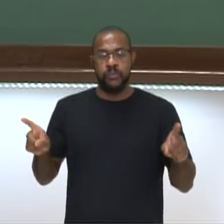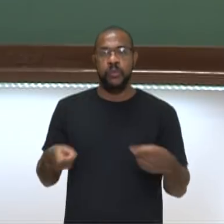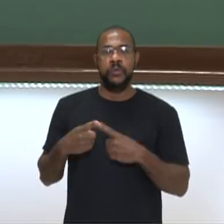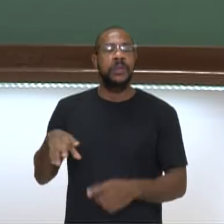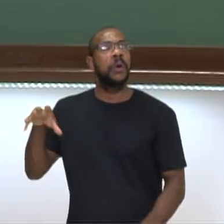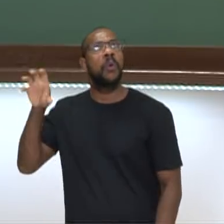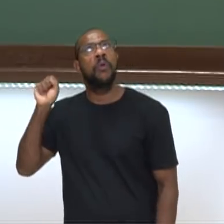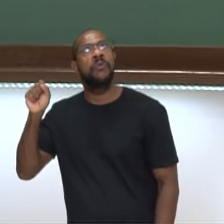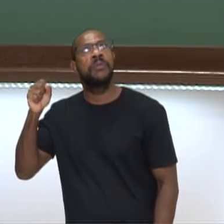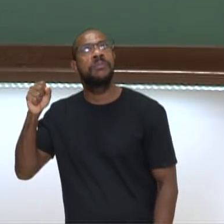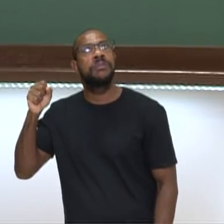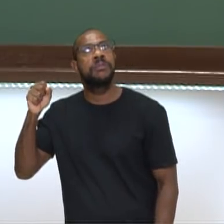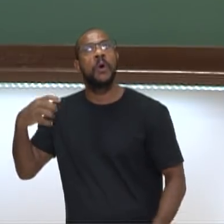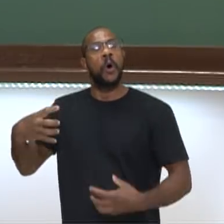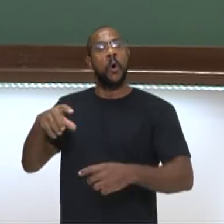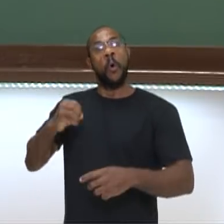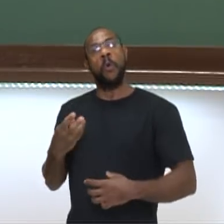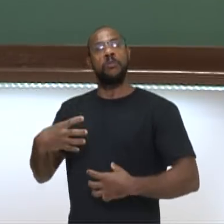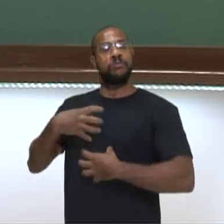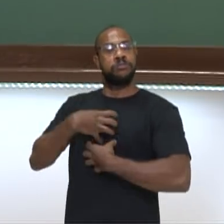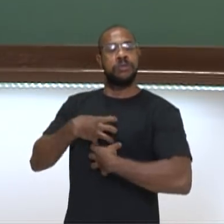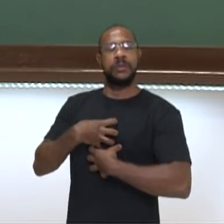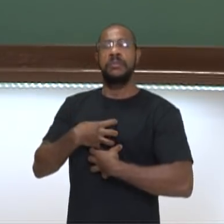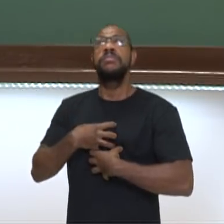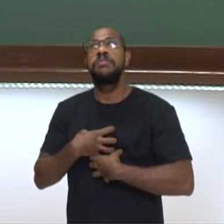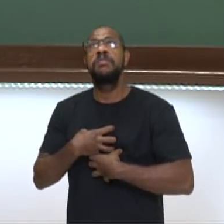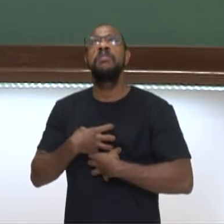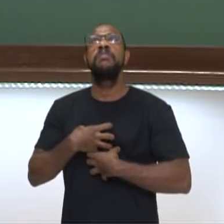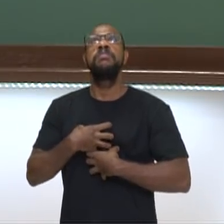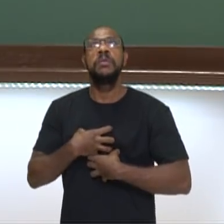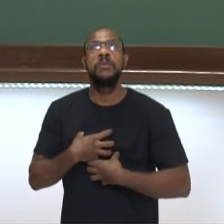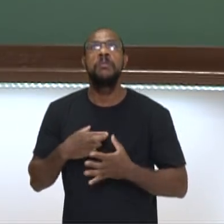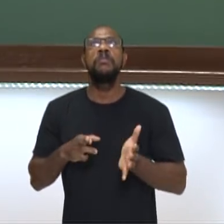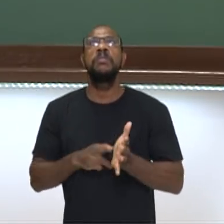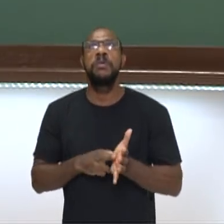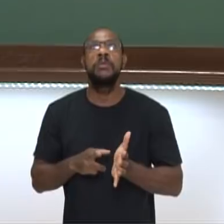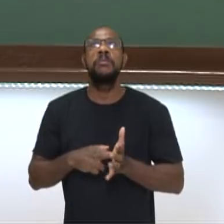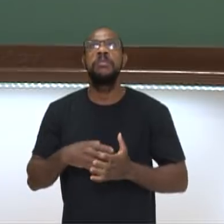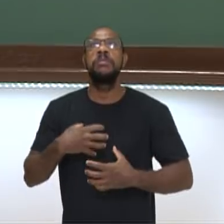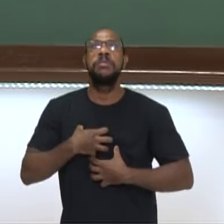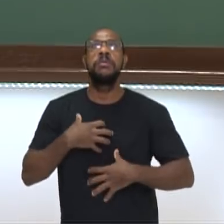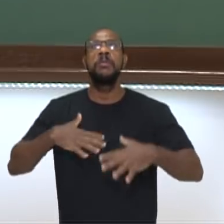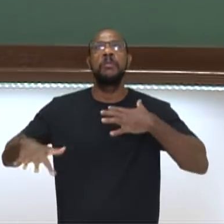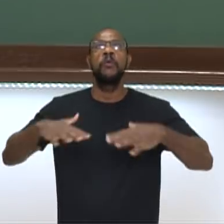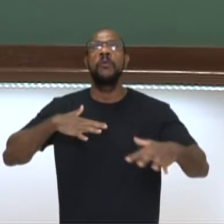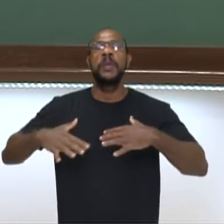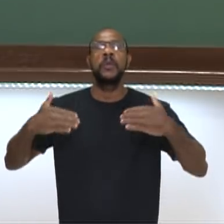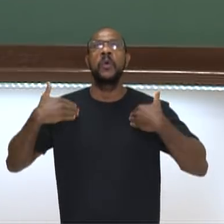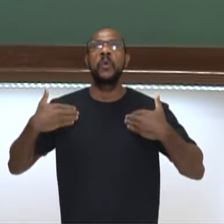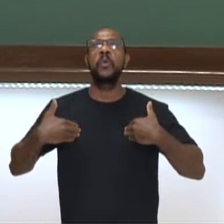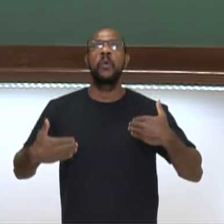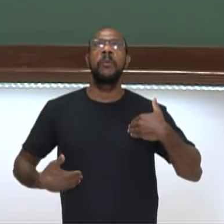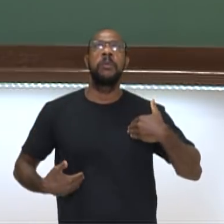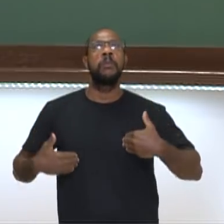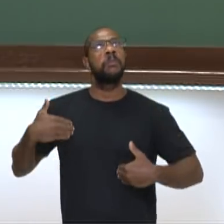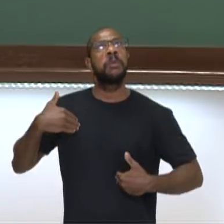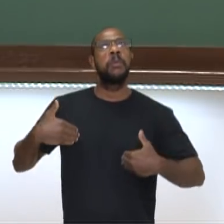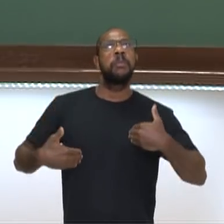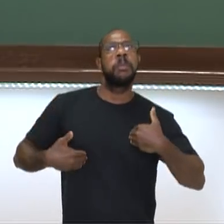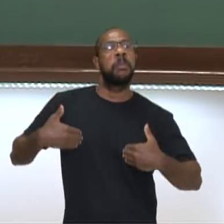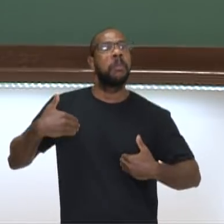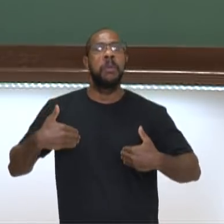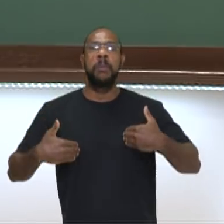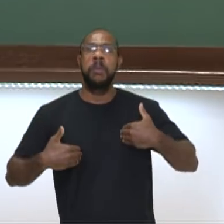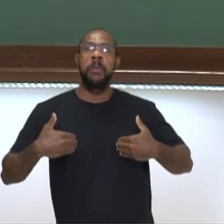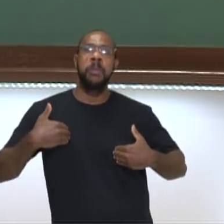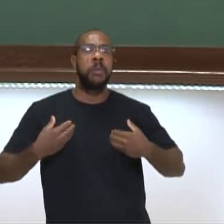interessante. A dança caracteriza-se por movimentos do corpo. Por isso que às vezes é difícil